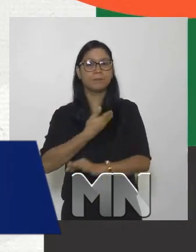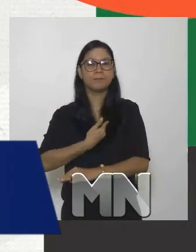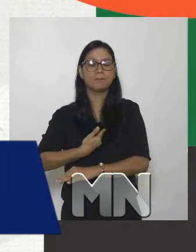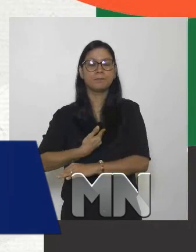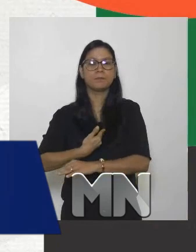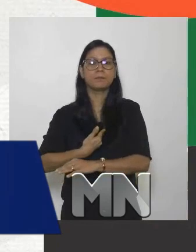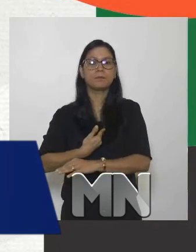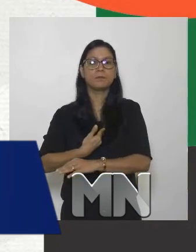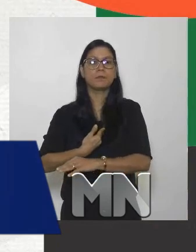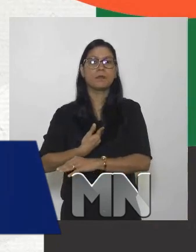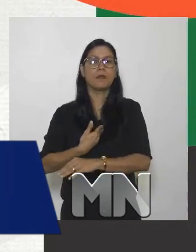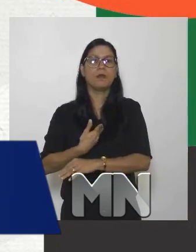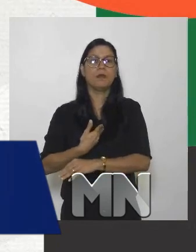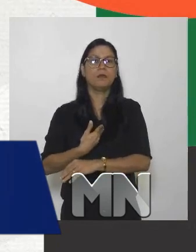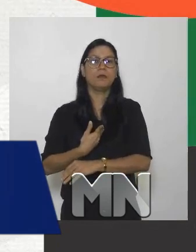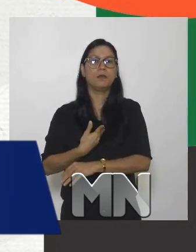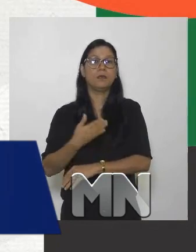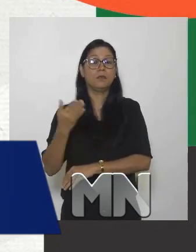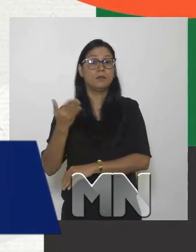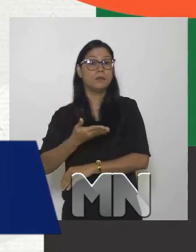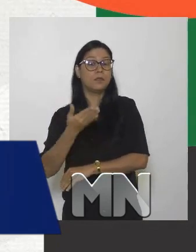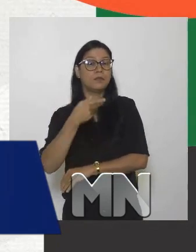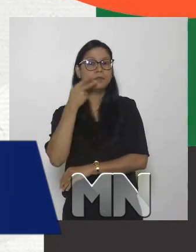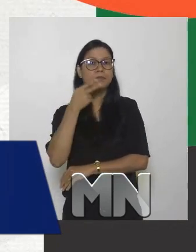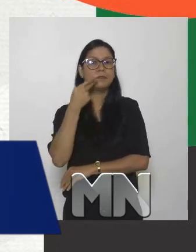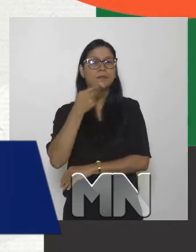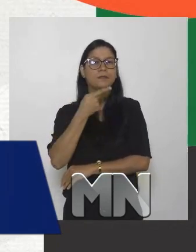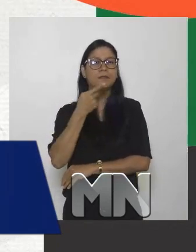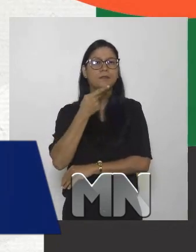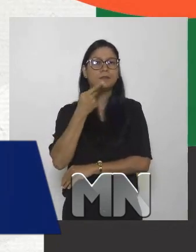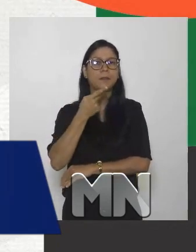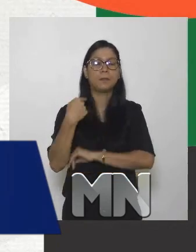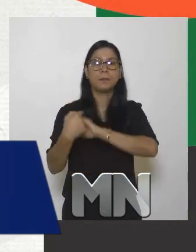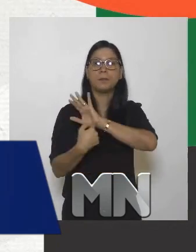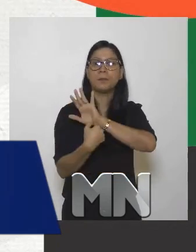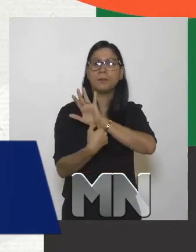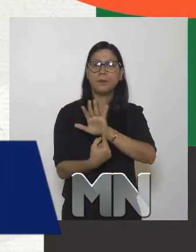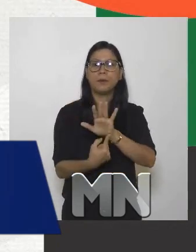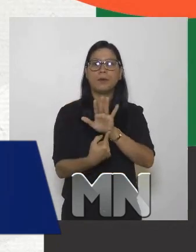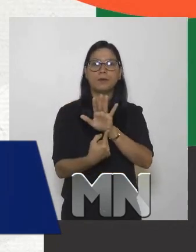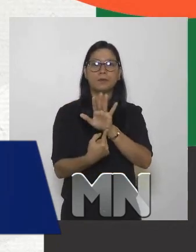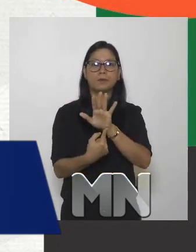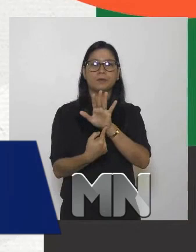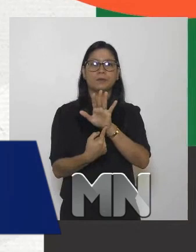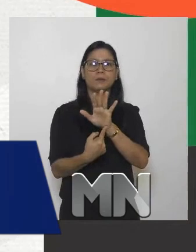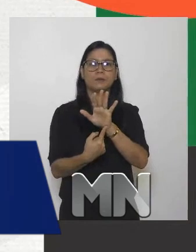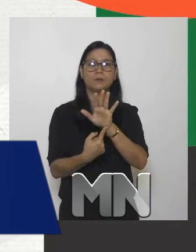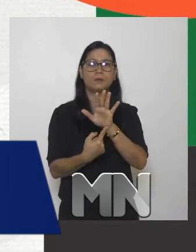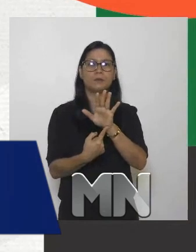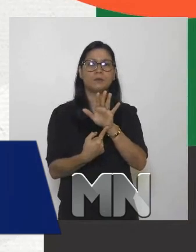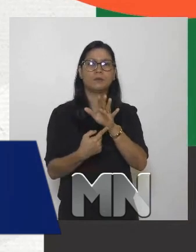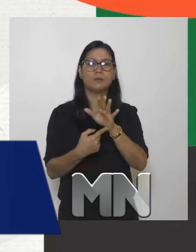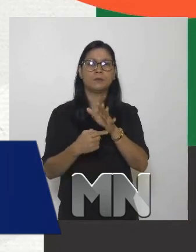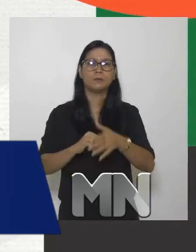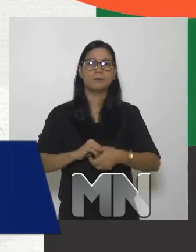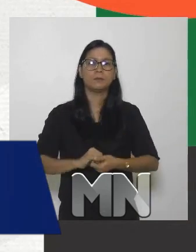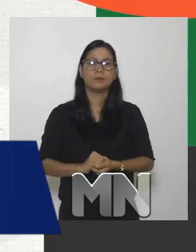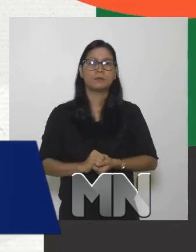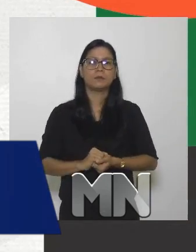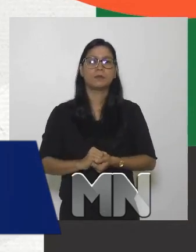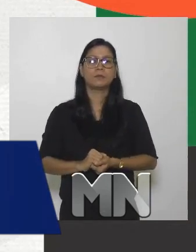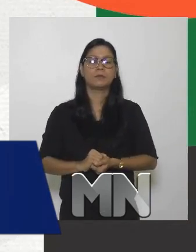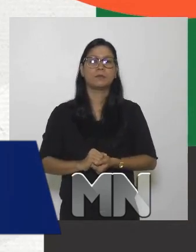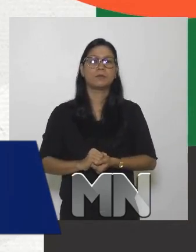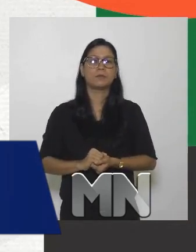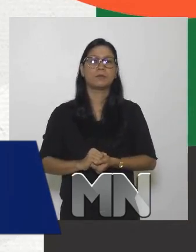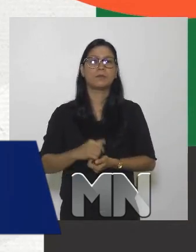técnico reconhecido, qualificado e que toca o planejamento do governo. E ele foi buscar em experiências na